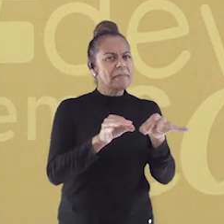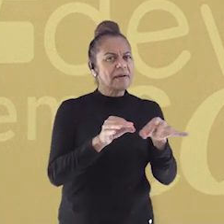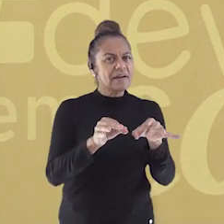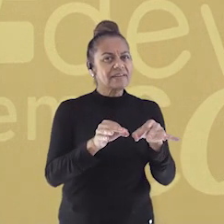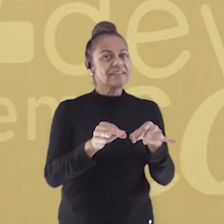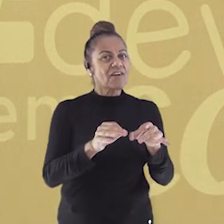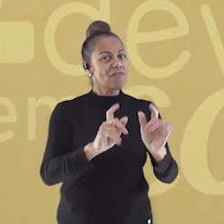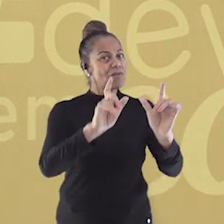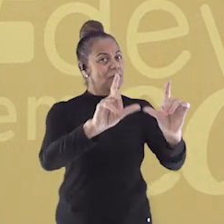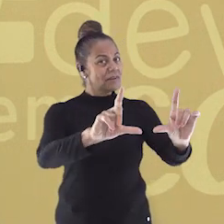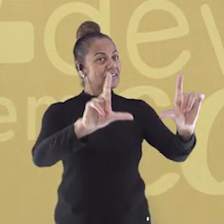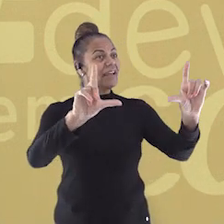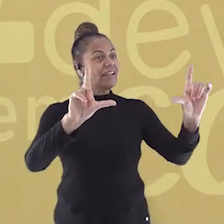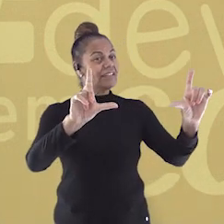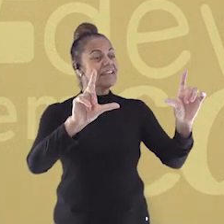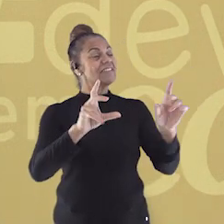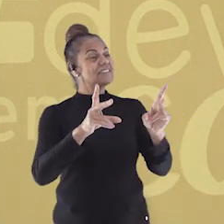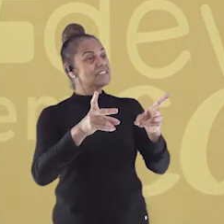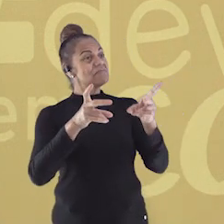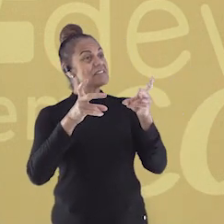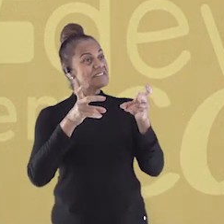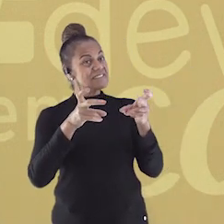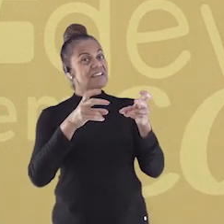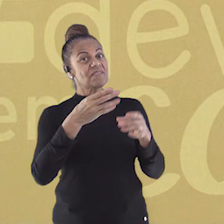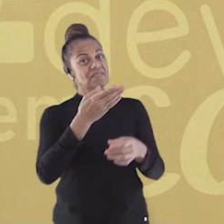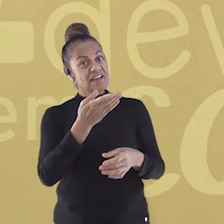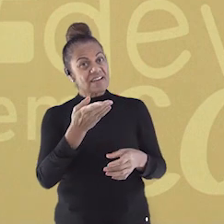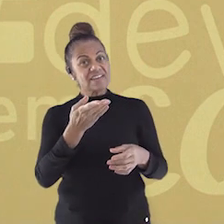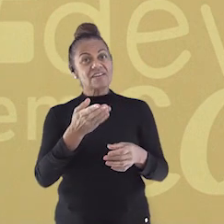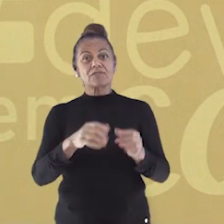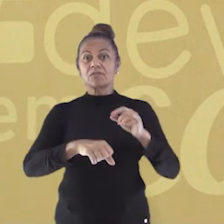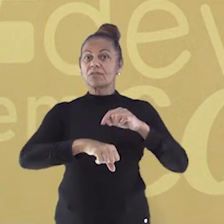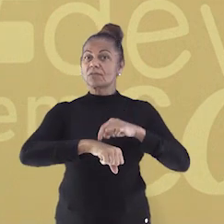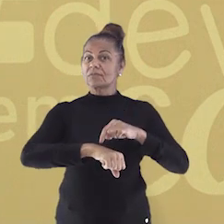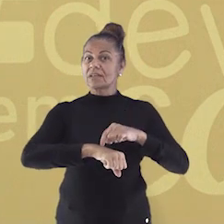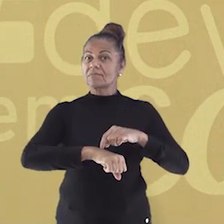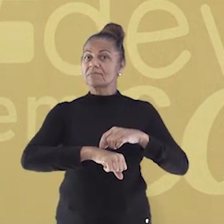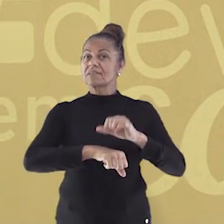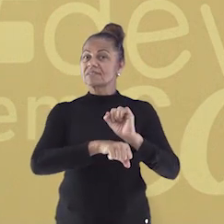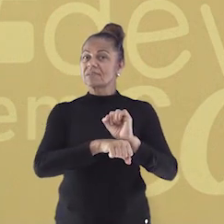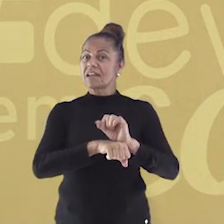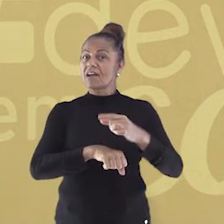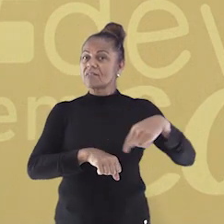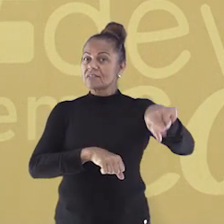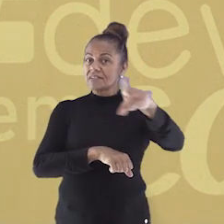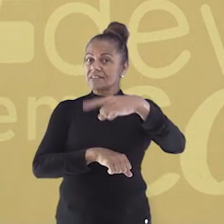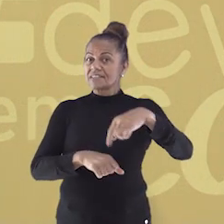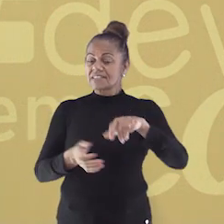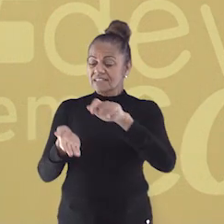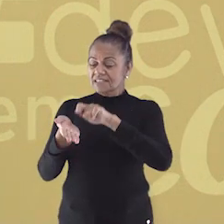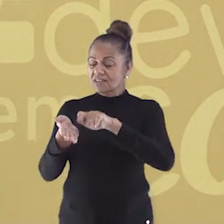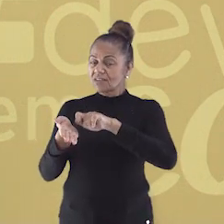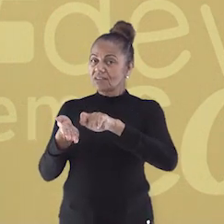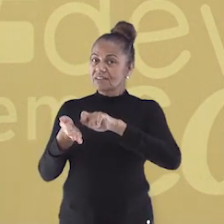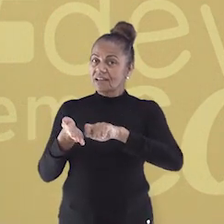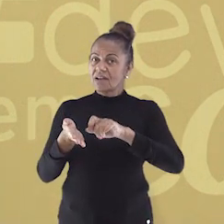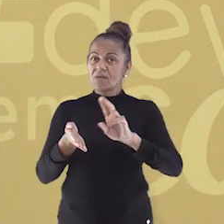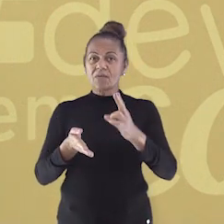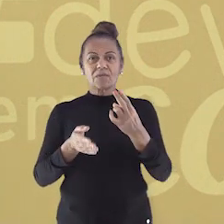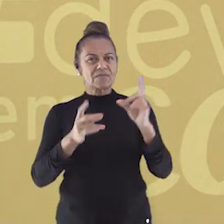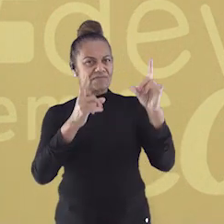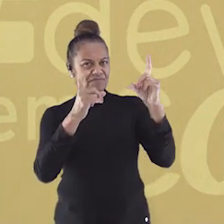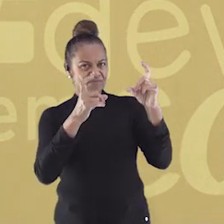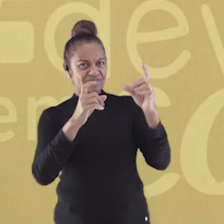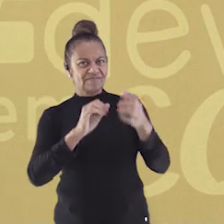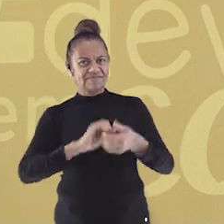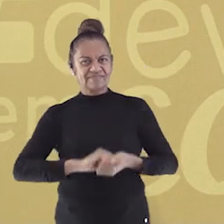Vou colocar na tela aí o modo de preparo dessa pizza e vou dar um tempinho para você anotar ou tirar uma